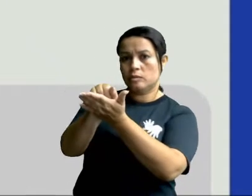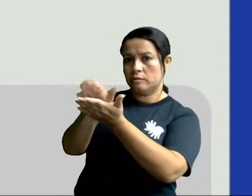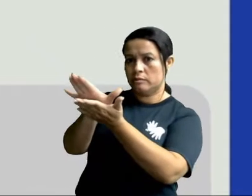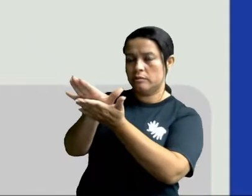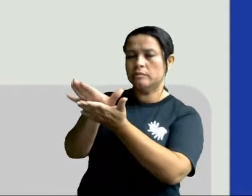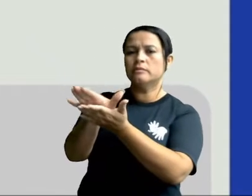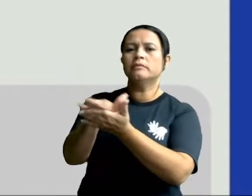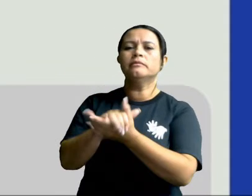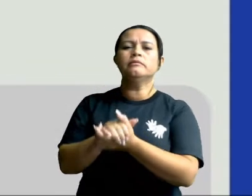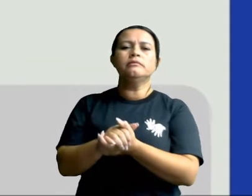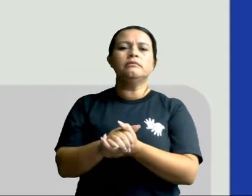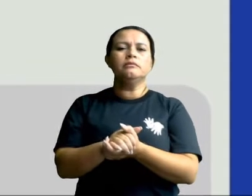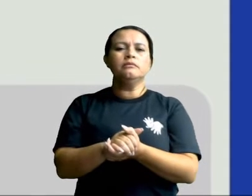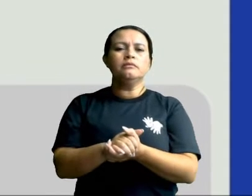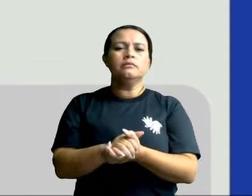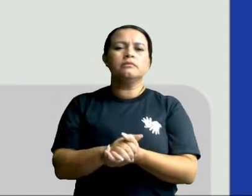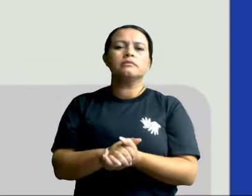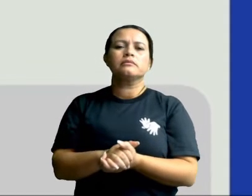expulsão